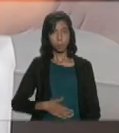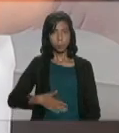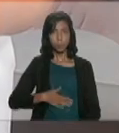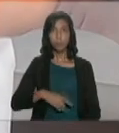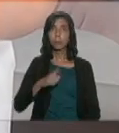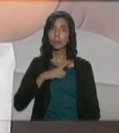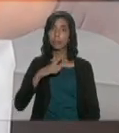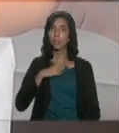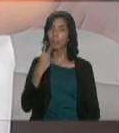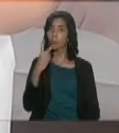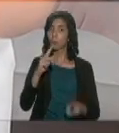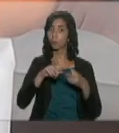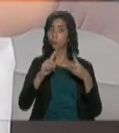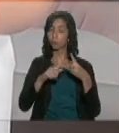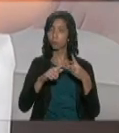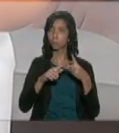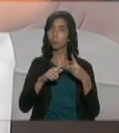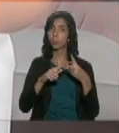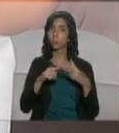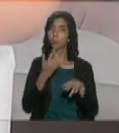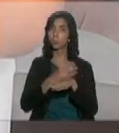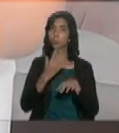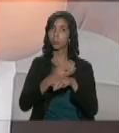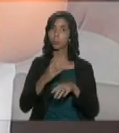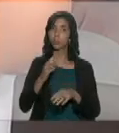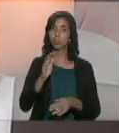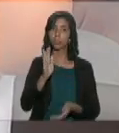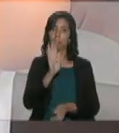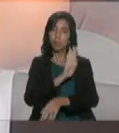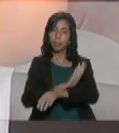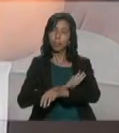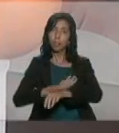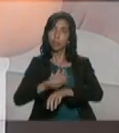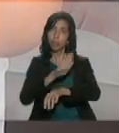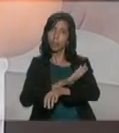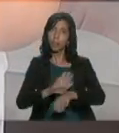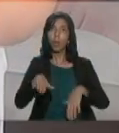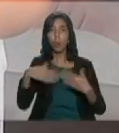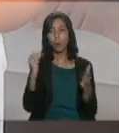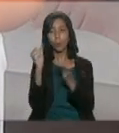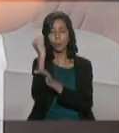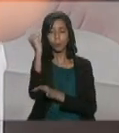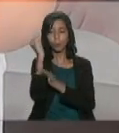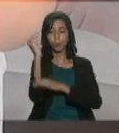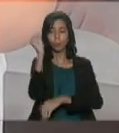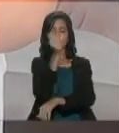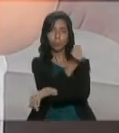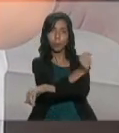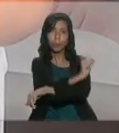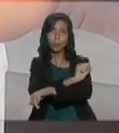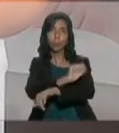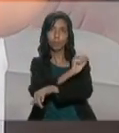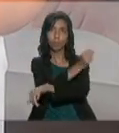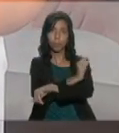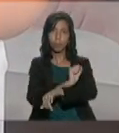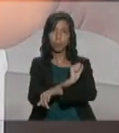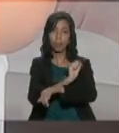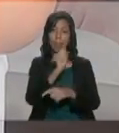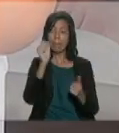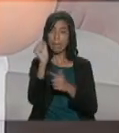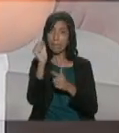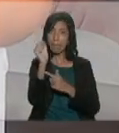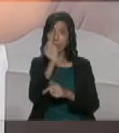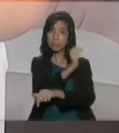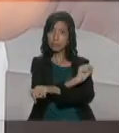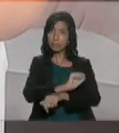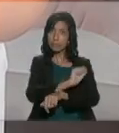abdômen, a gente tem 2 exercícios, um assim, o outro a gente faz a mesma região com o antebraço. Esse daqui é um dos mais